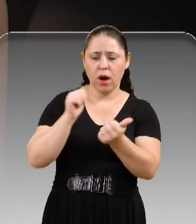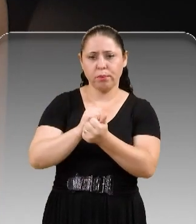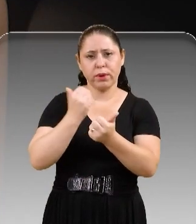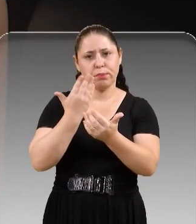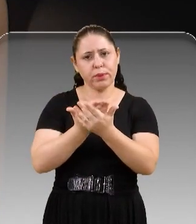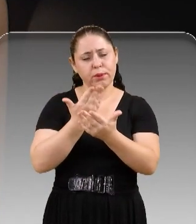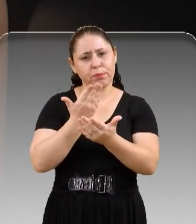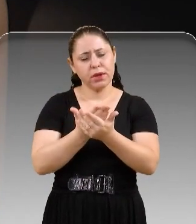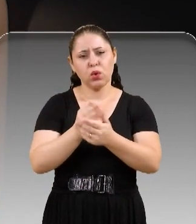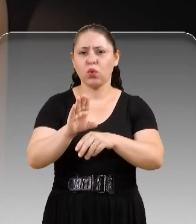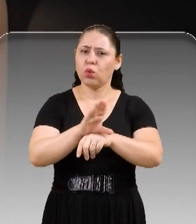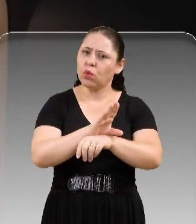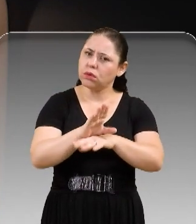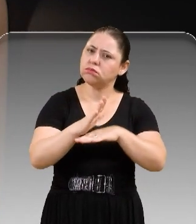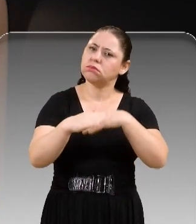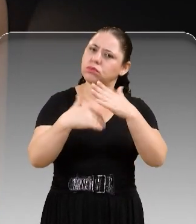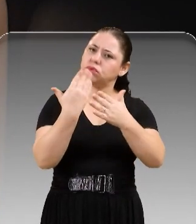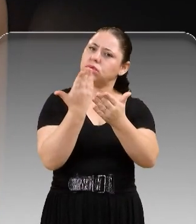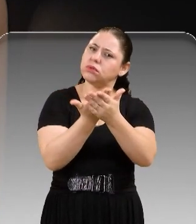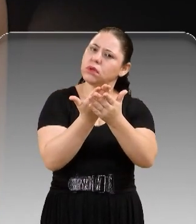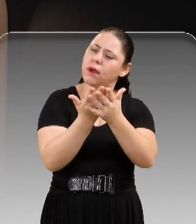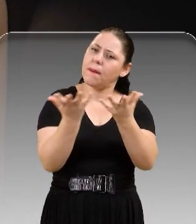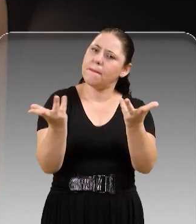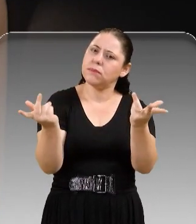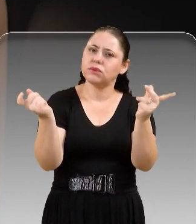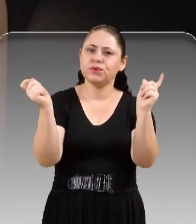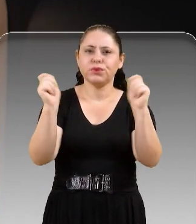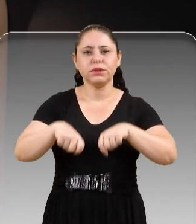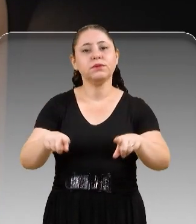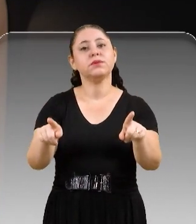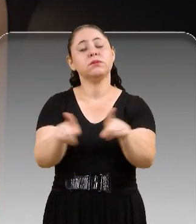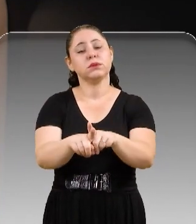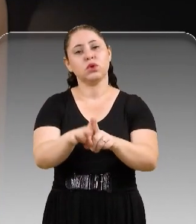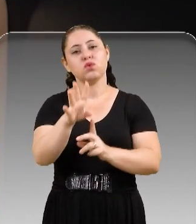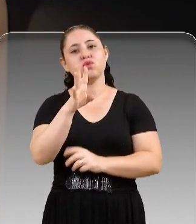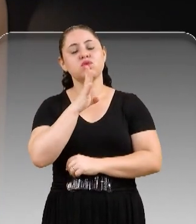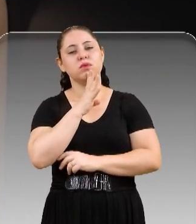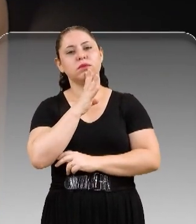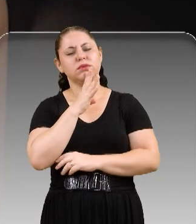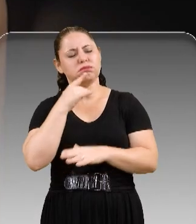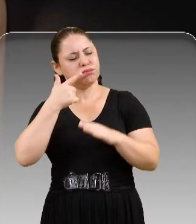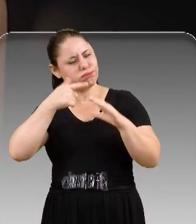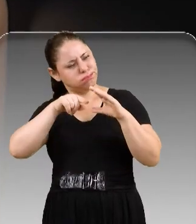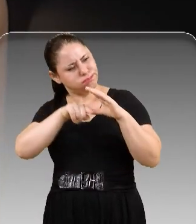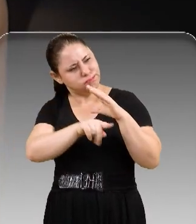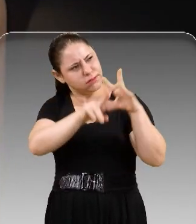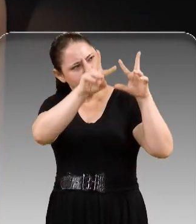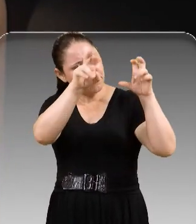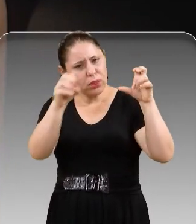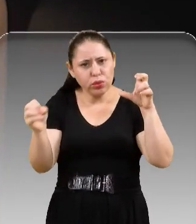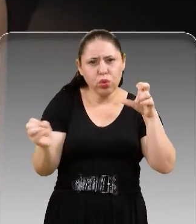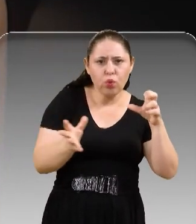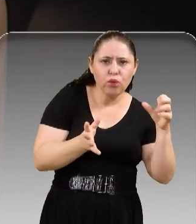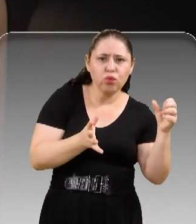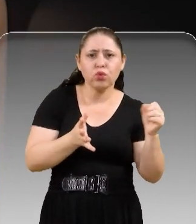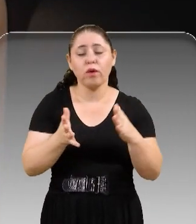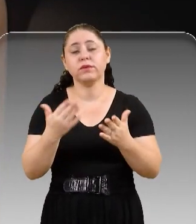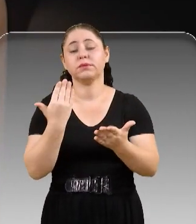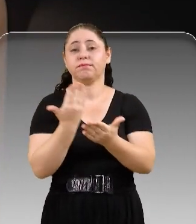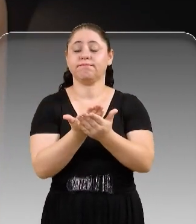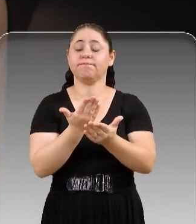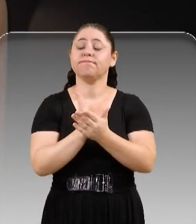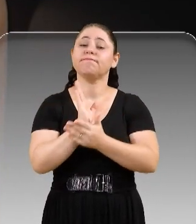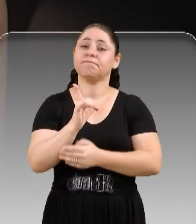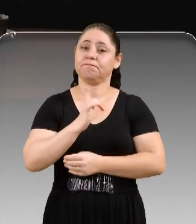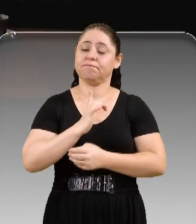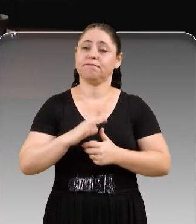especialização e em constante estudo e aperfeiçoamento dos seus conhecimentos, se aprofundando naquilo que ele já se